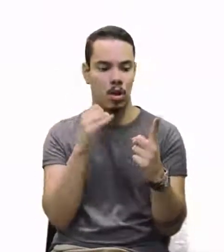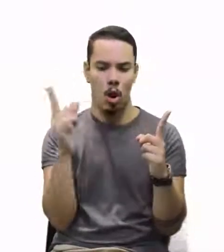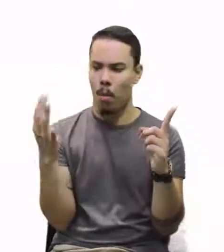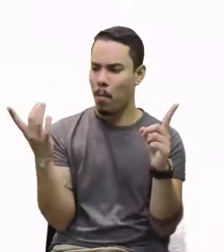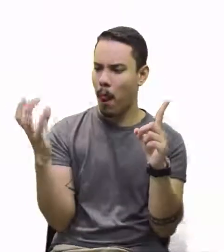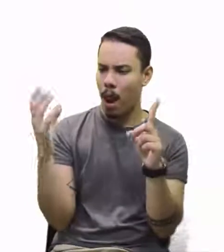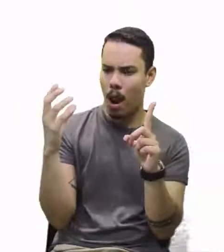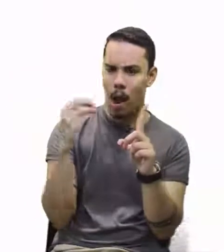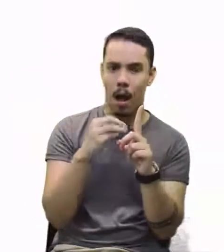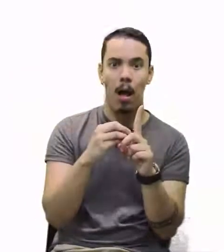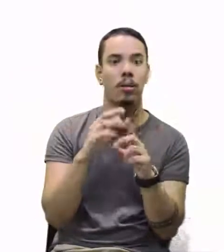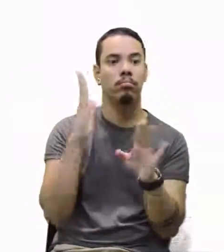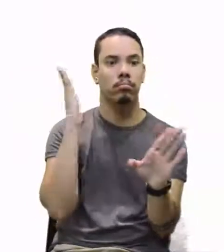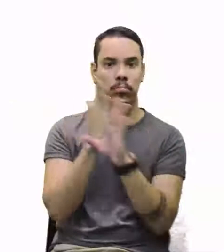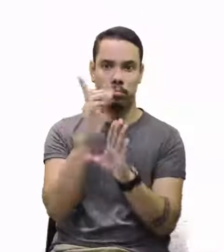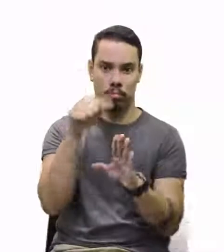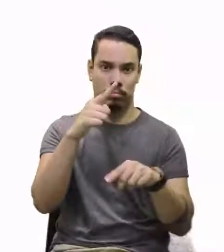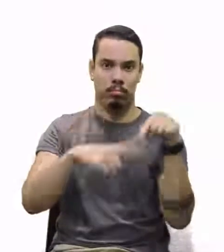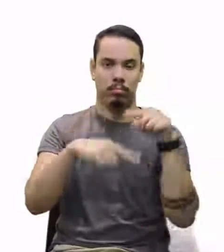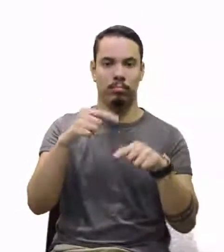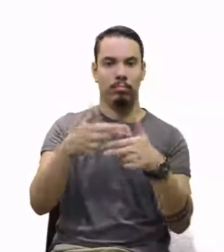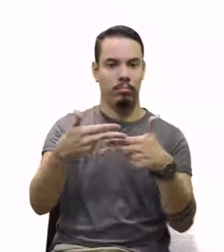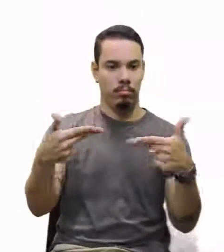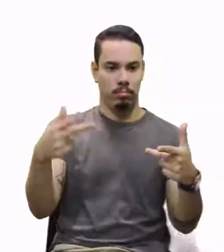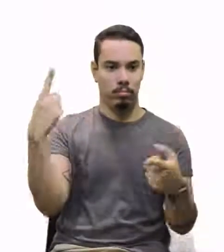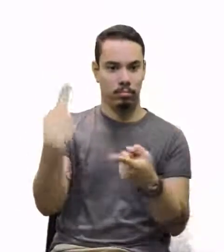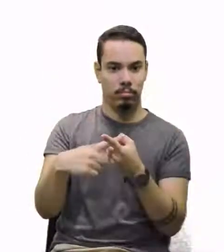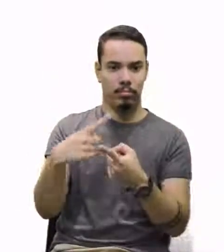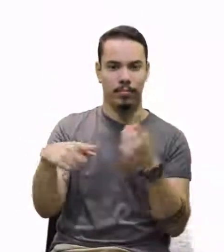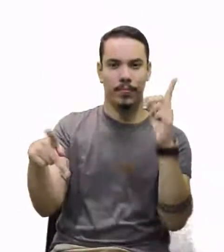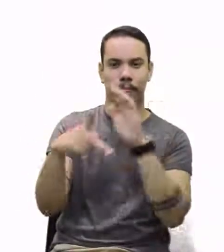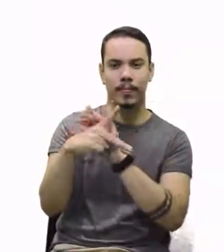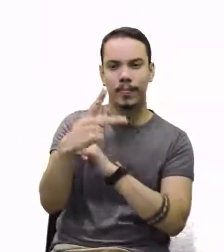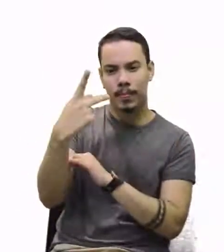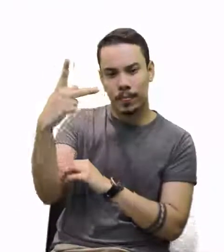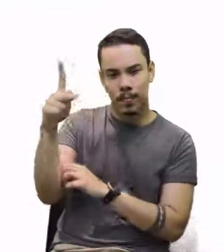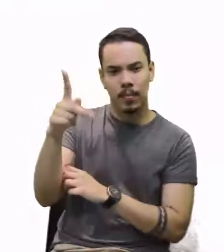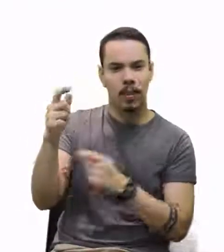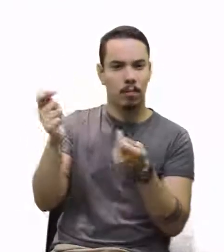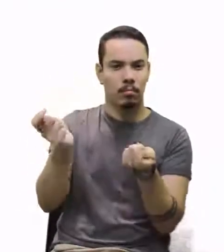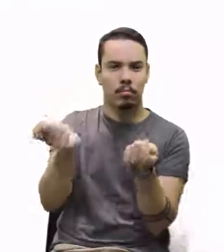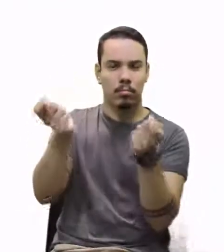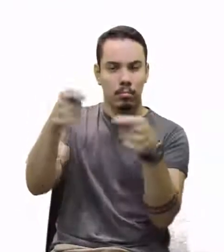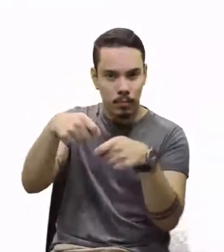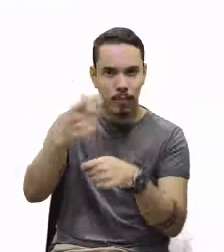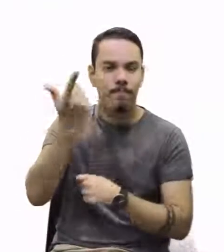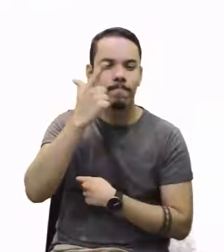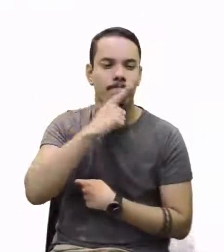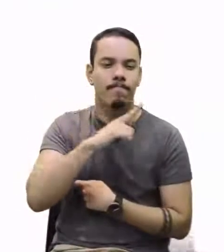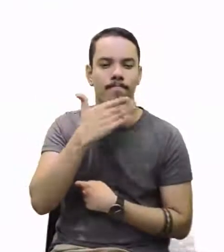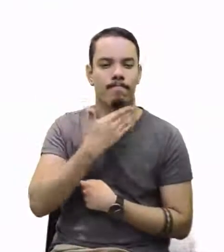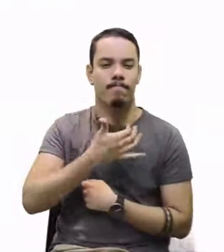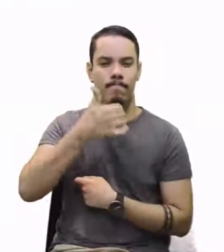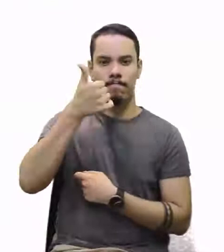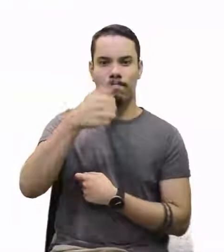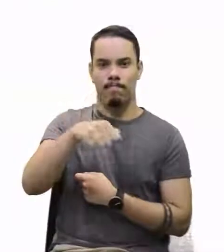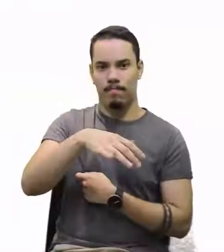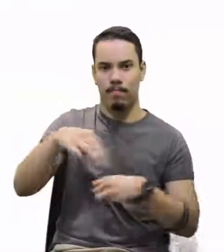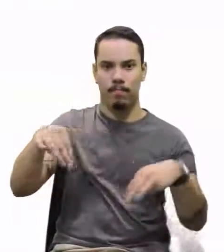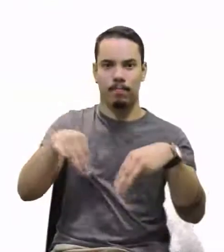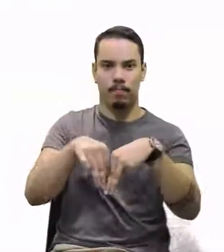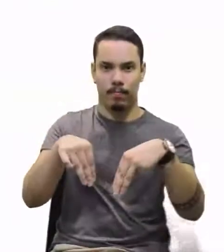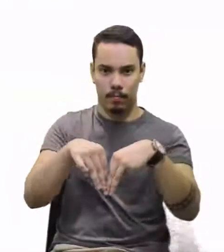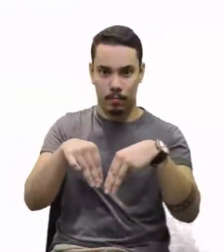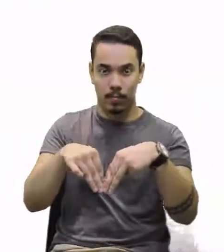graças ao material, pois ele é capaz de concentrar melhor o campo